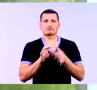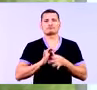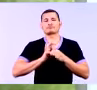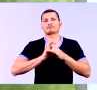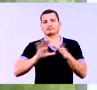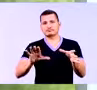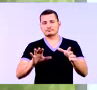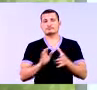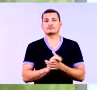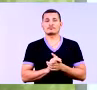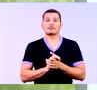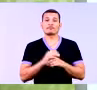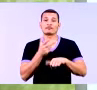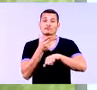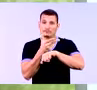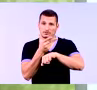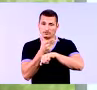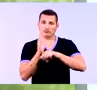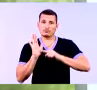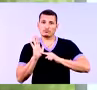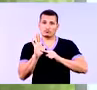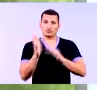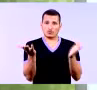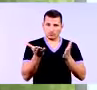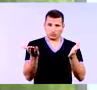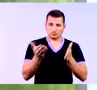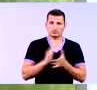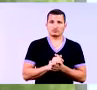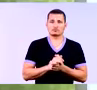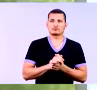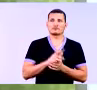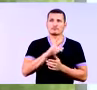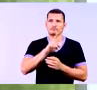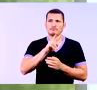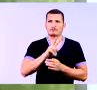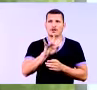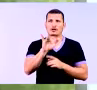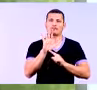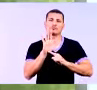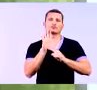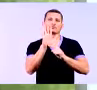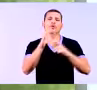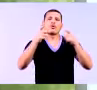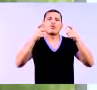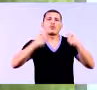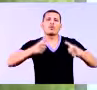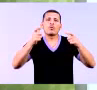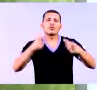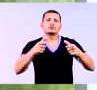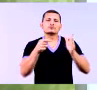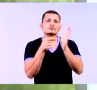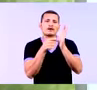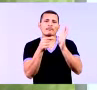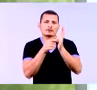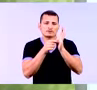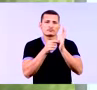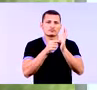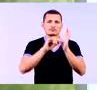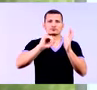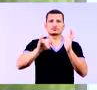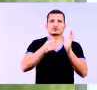vontade. No vídeo que nós mostraremos hoje, vai ser exibido a vocês onde baixar essa ferramenta,